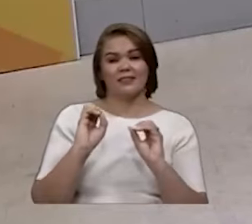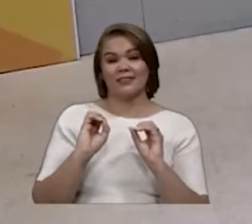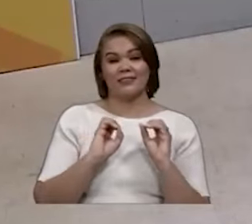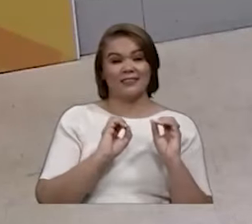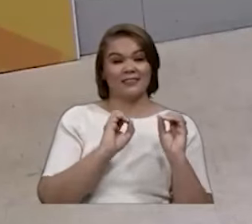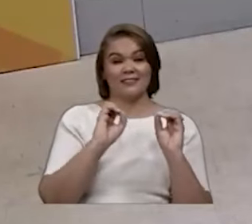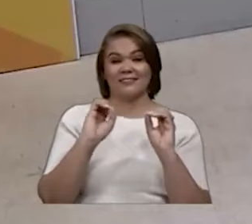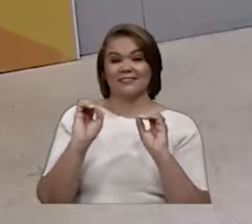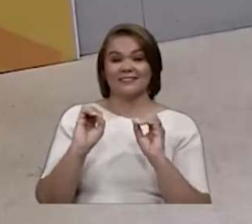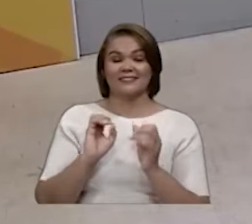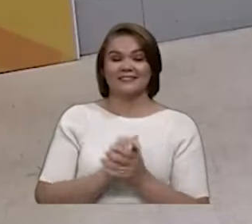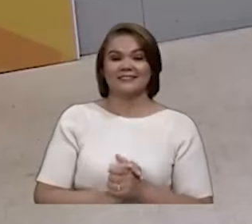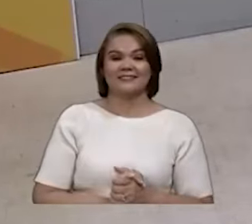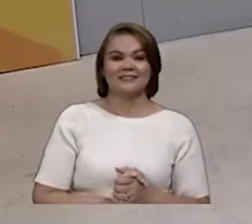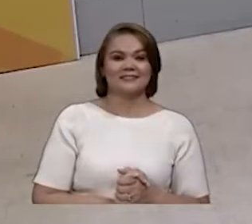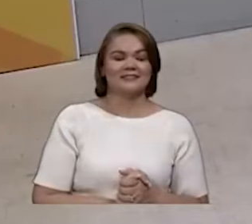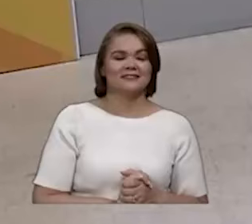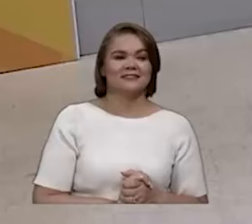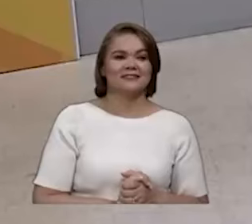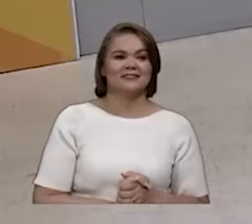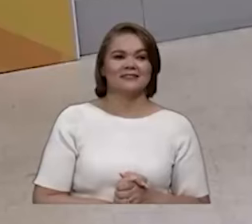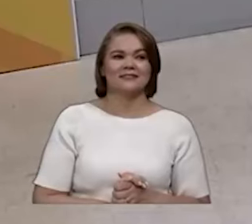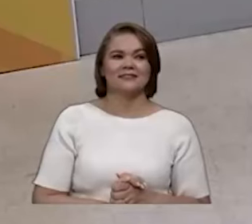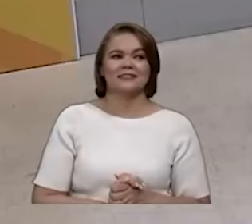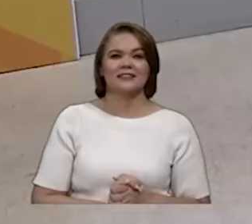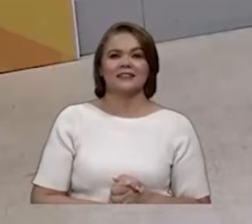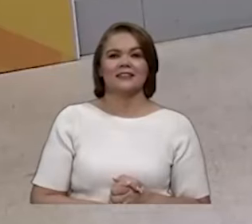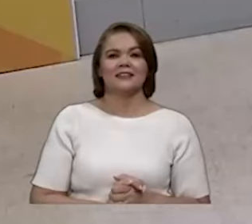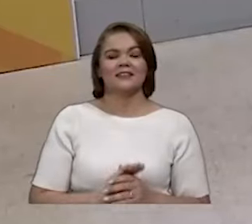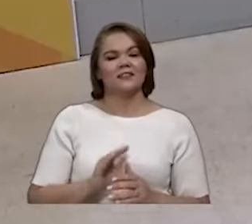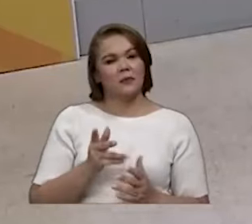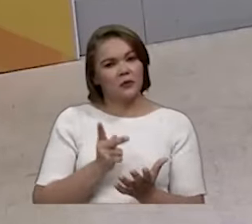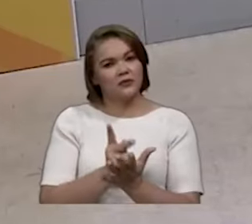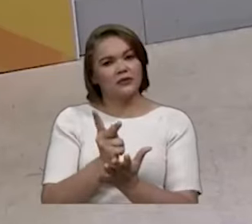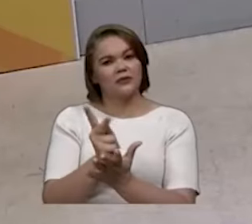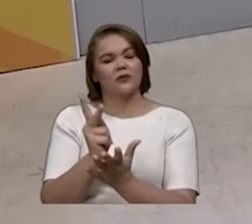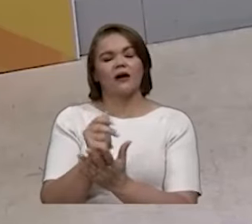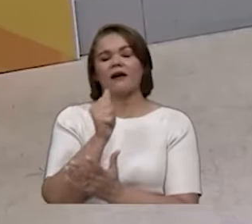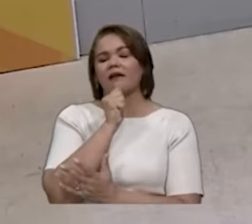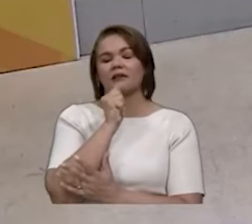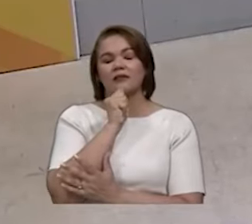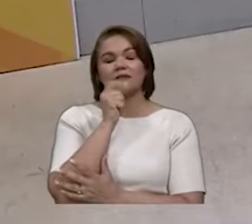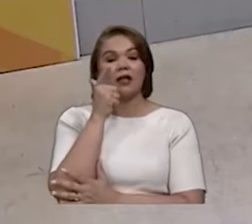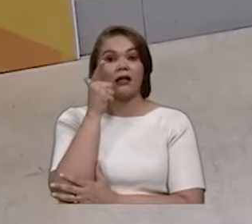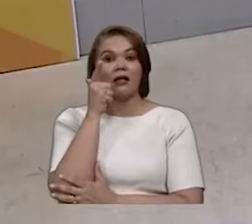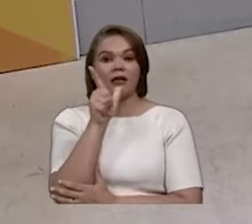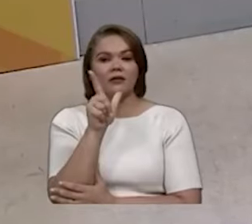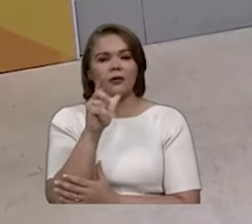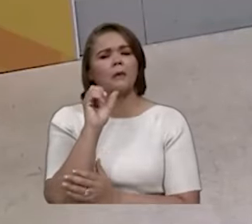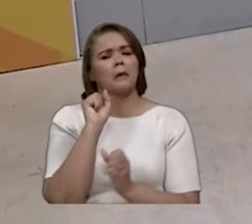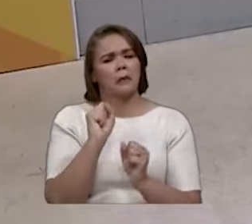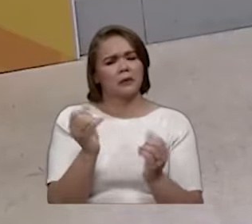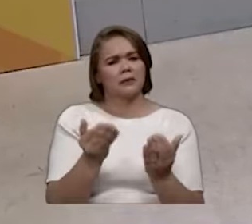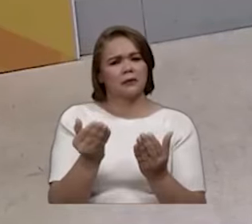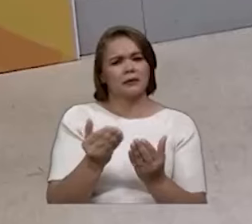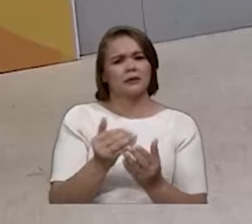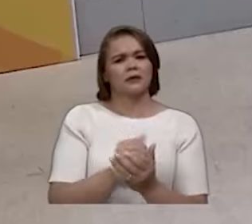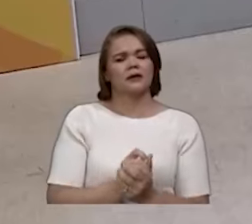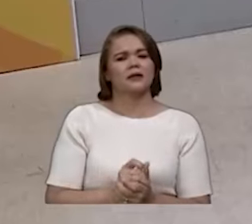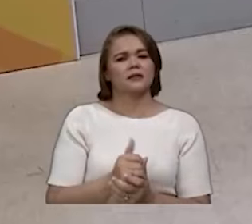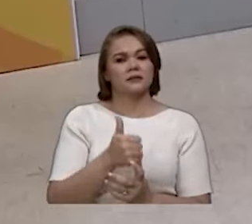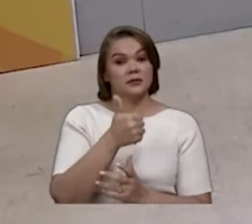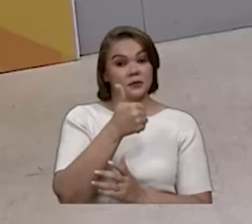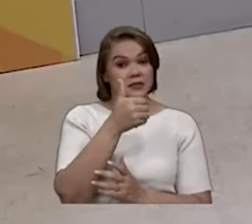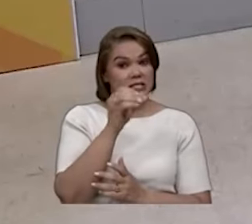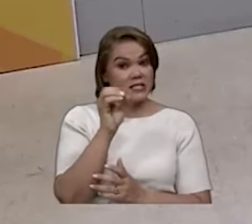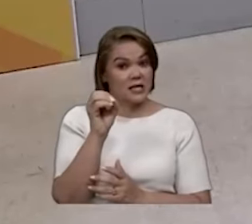nada. Beijo. Verônica. Vambora então. Ainda não tem a decisiva, mas pode ser agora. São 100 mil